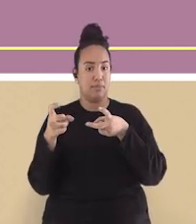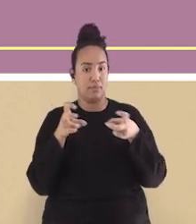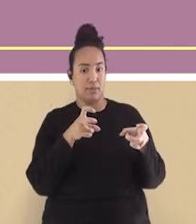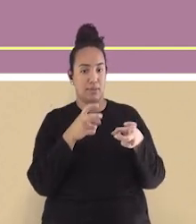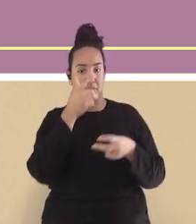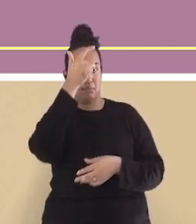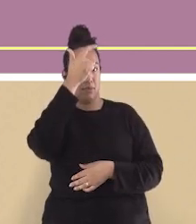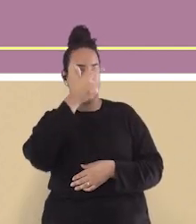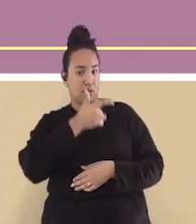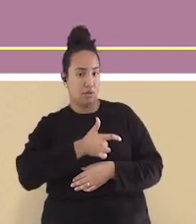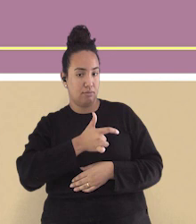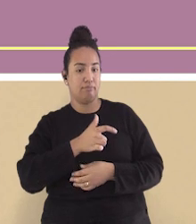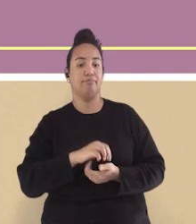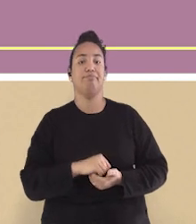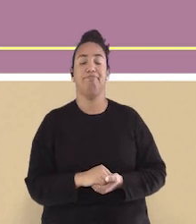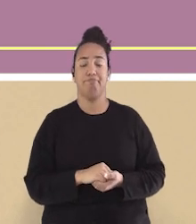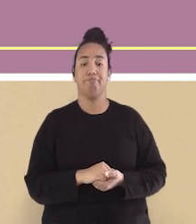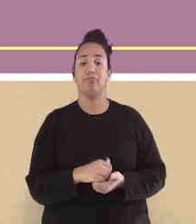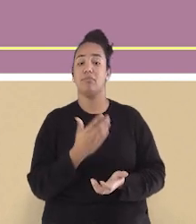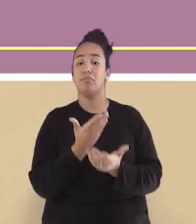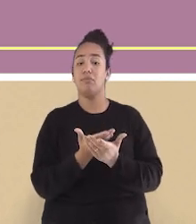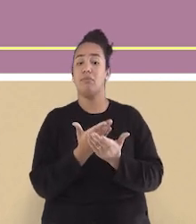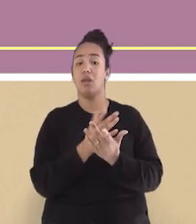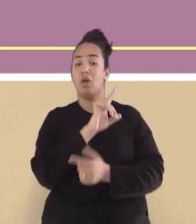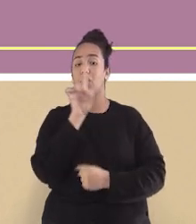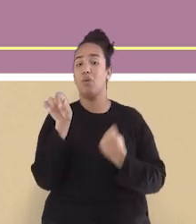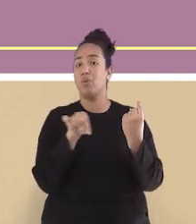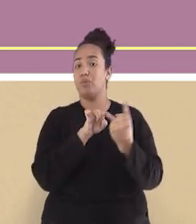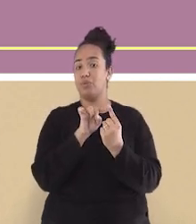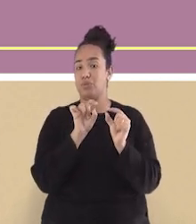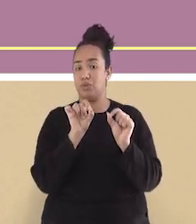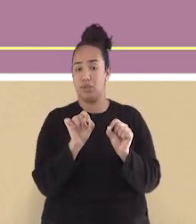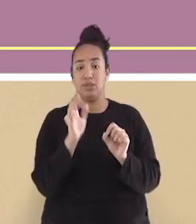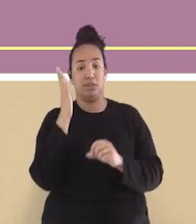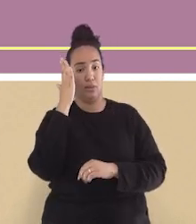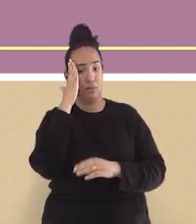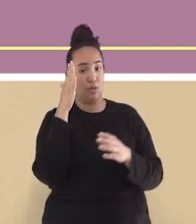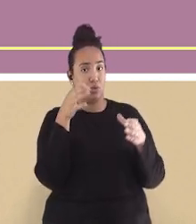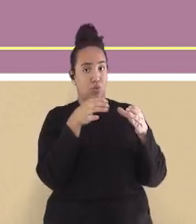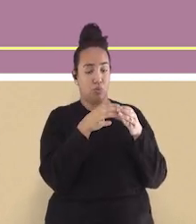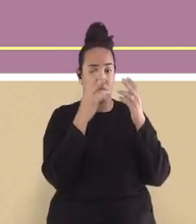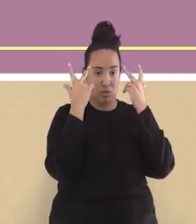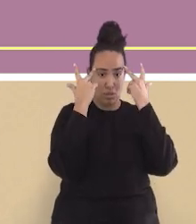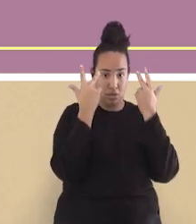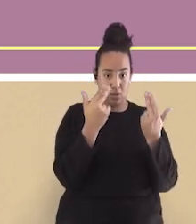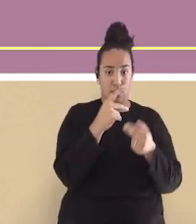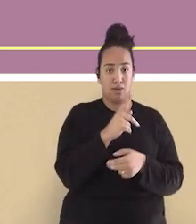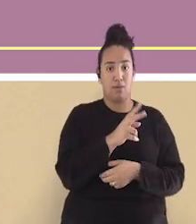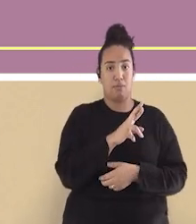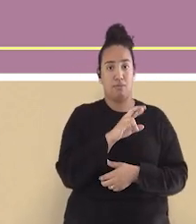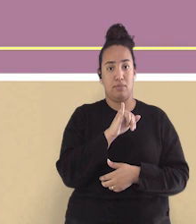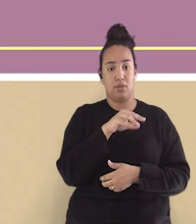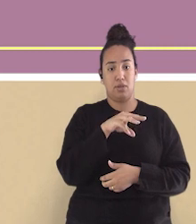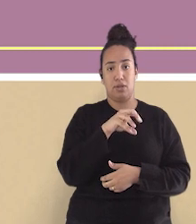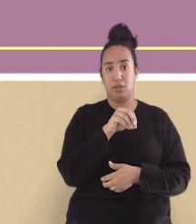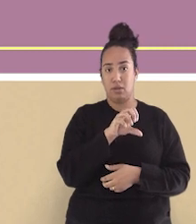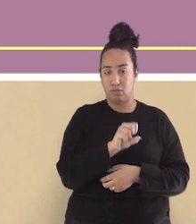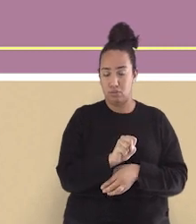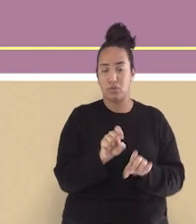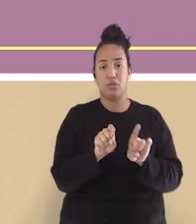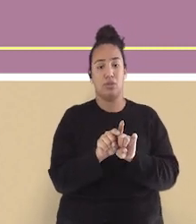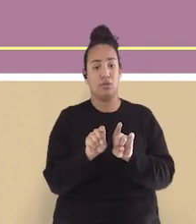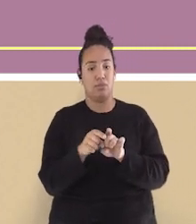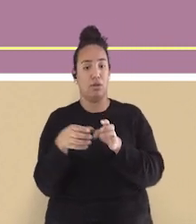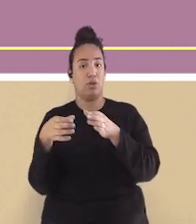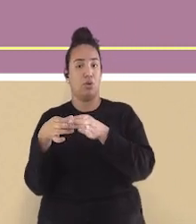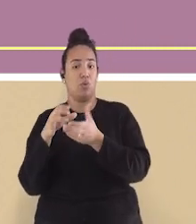jogo intelectual. E o objetivo da aula é classificar números naturais em primos e